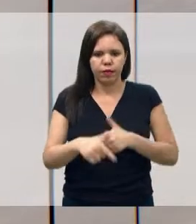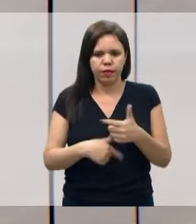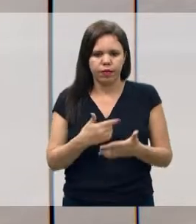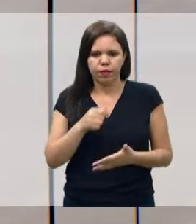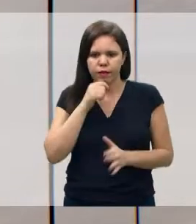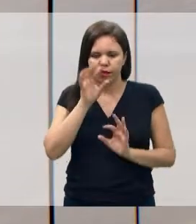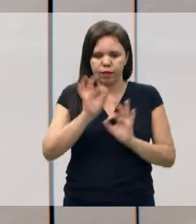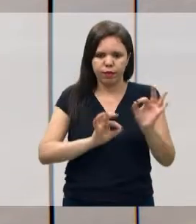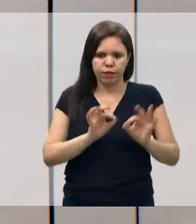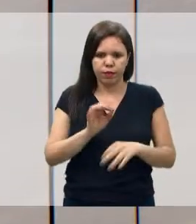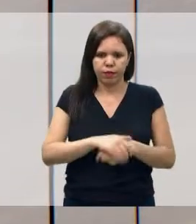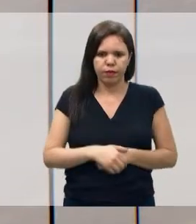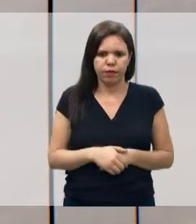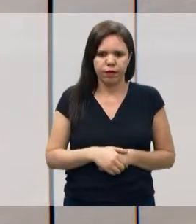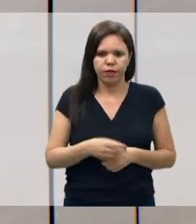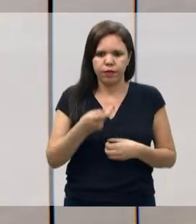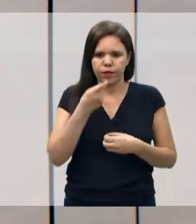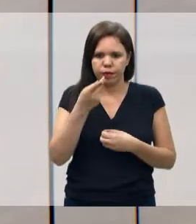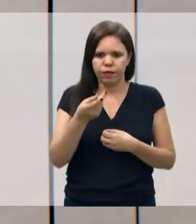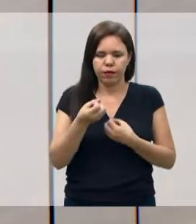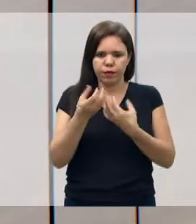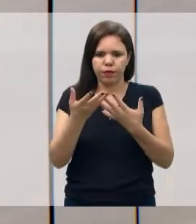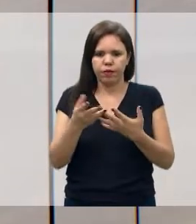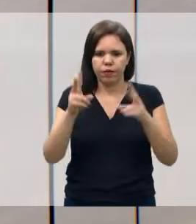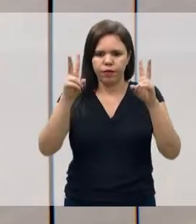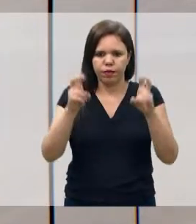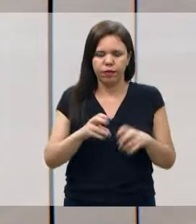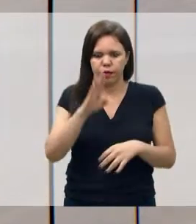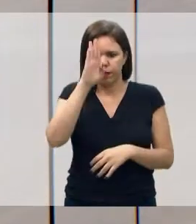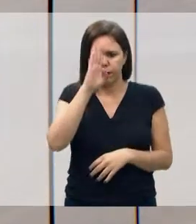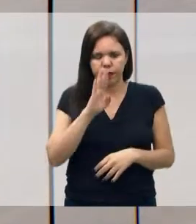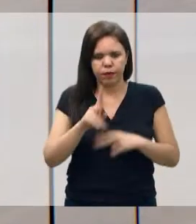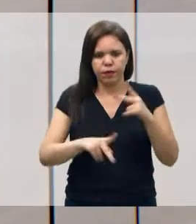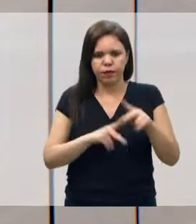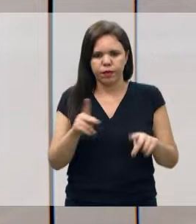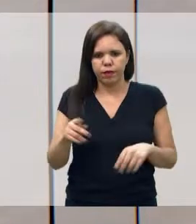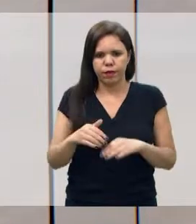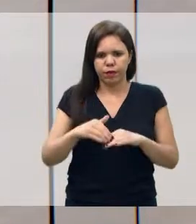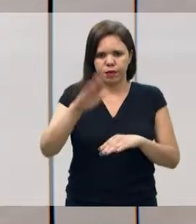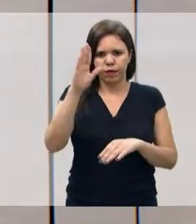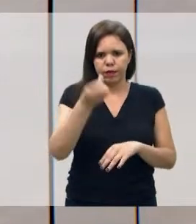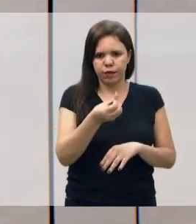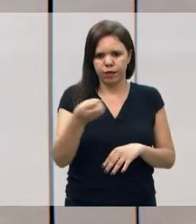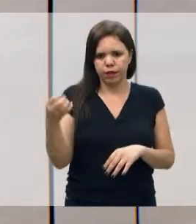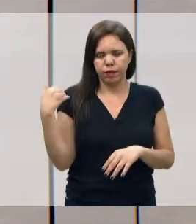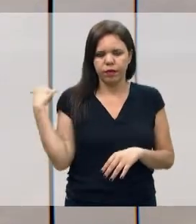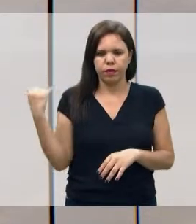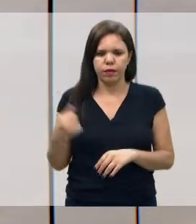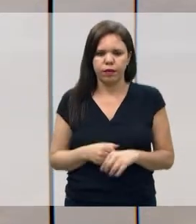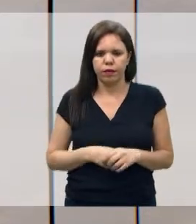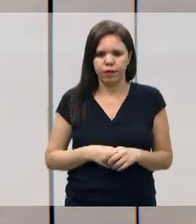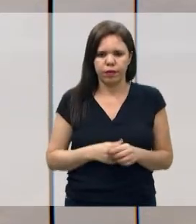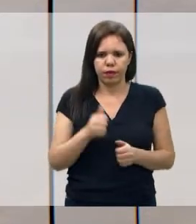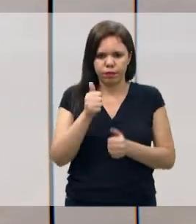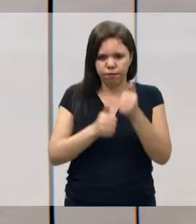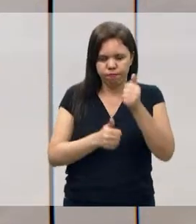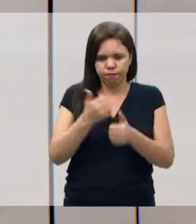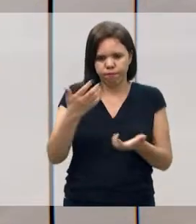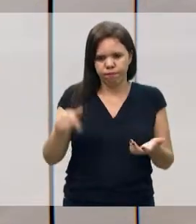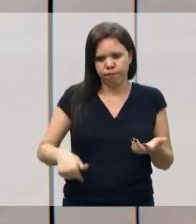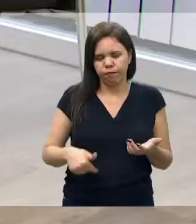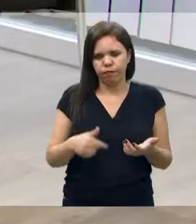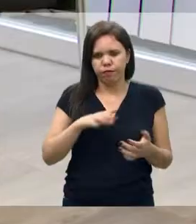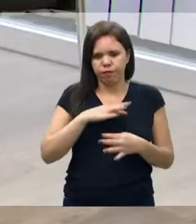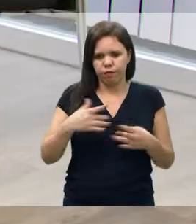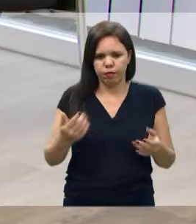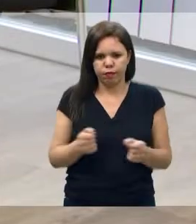um projeto também que fala da gratuidade para os maiores de 60 anos nos jogos de futebol aqui da